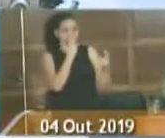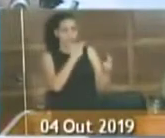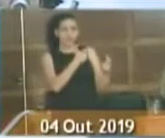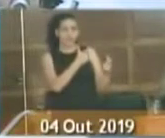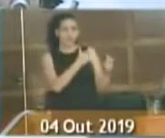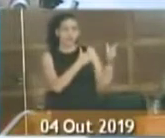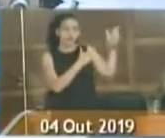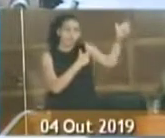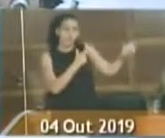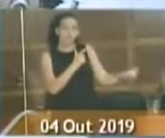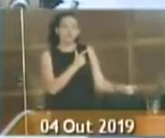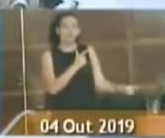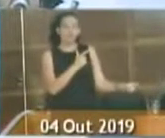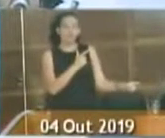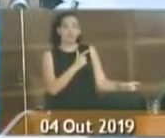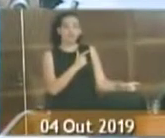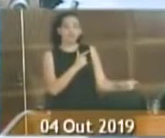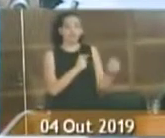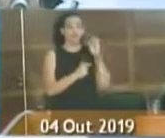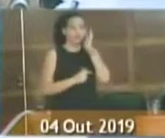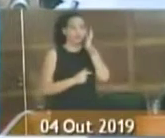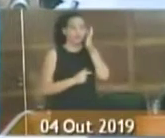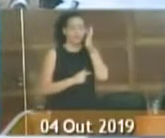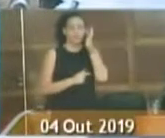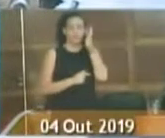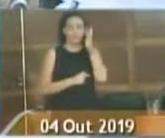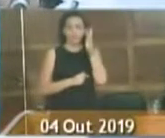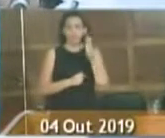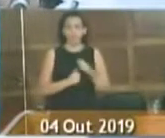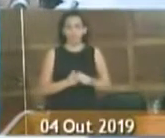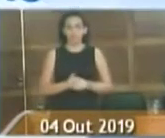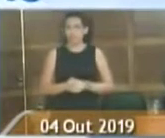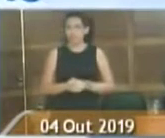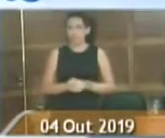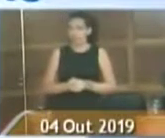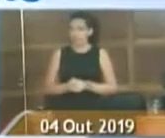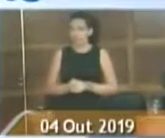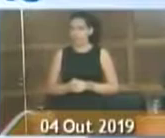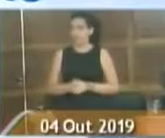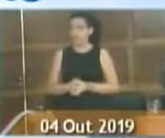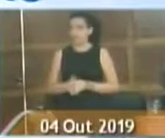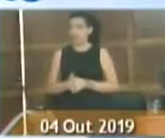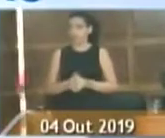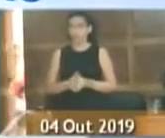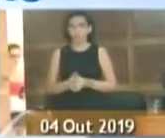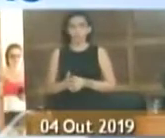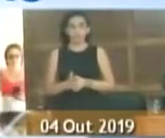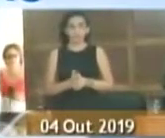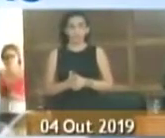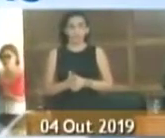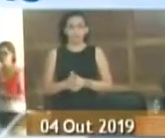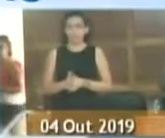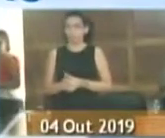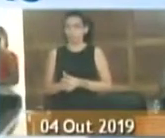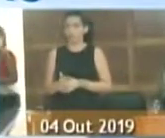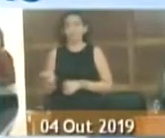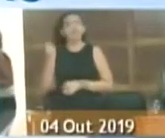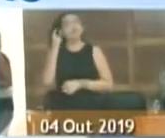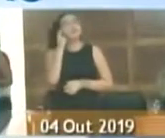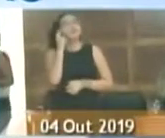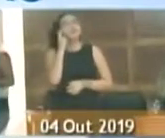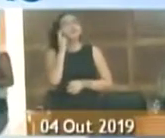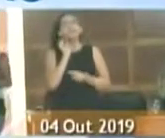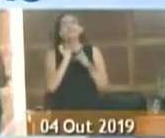ou o gato feliz é um animal humanizado? É isso? Pode passar. Então, refletindo sobre